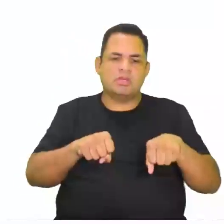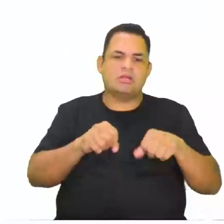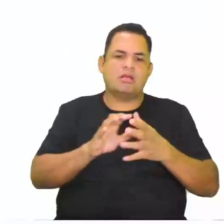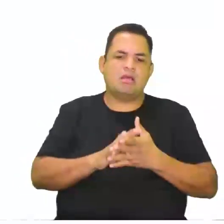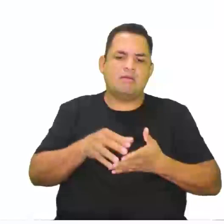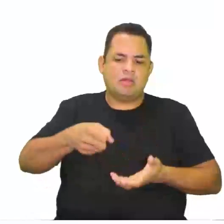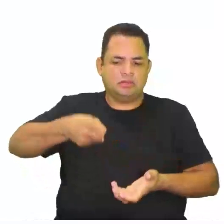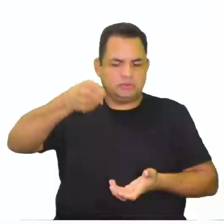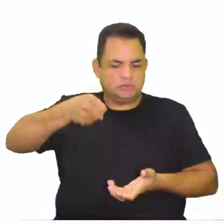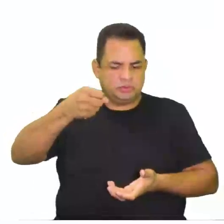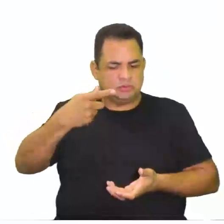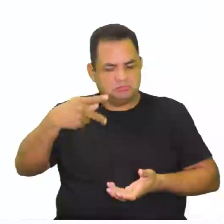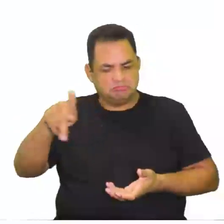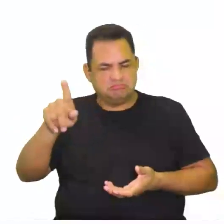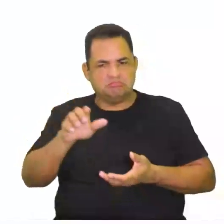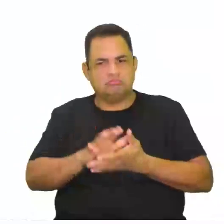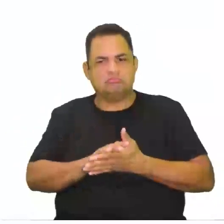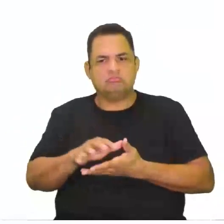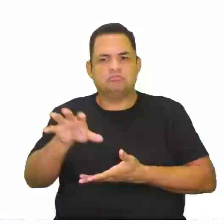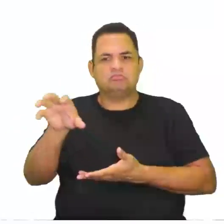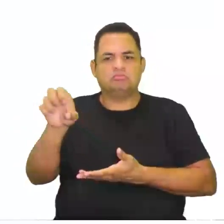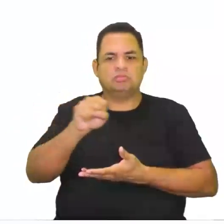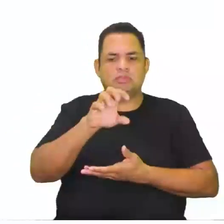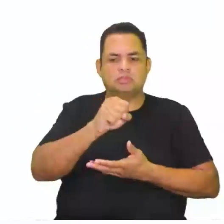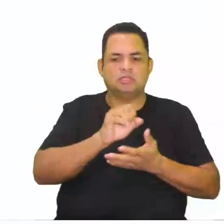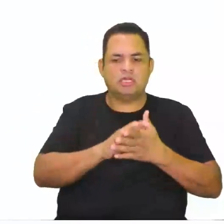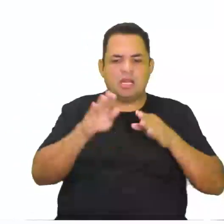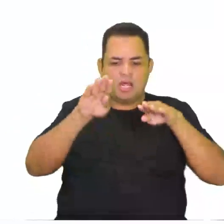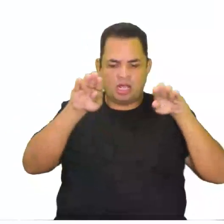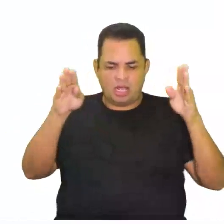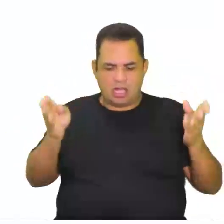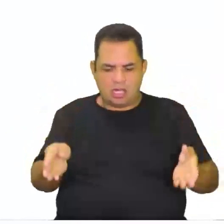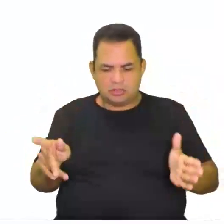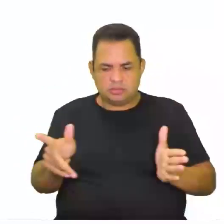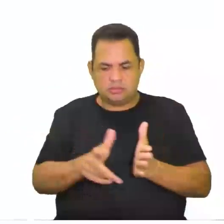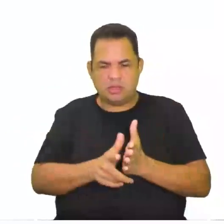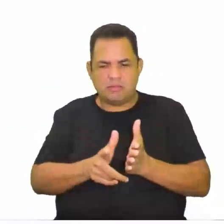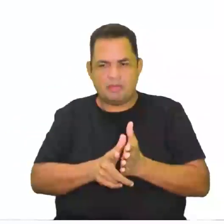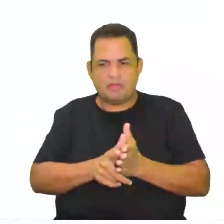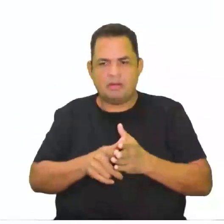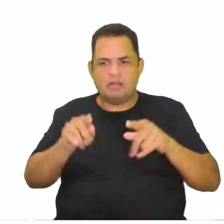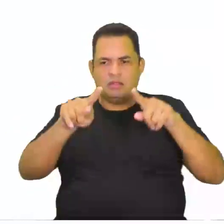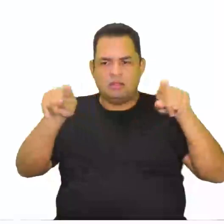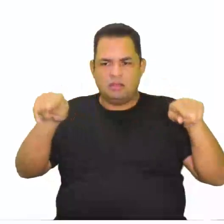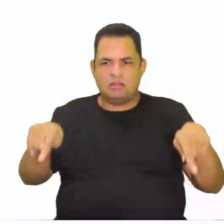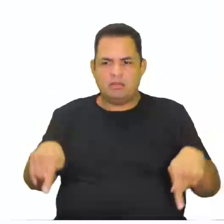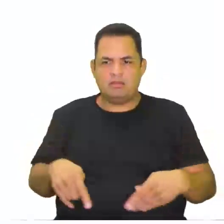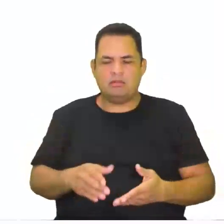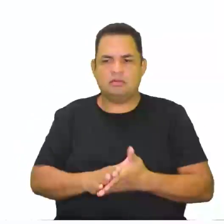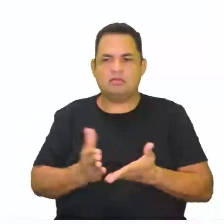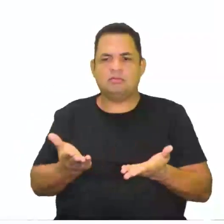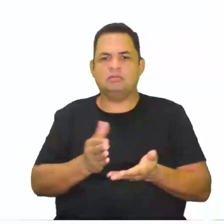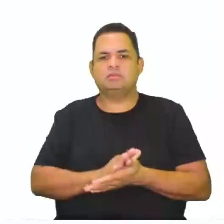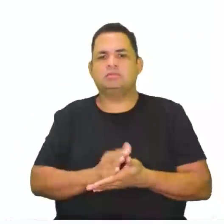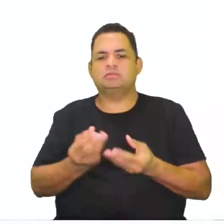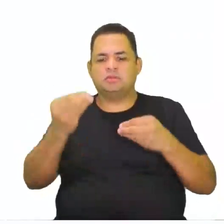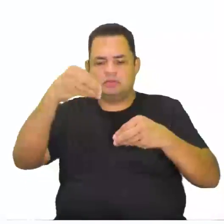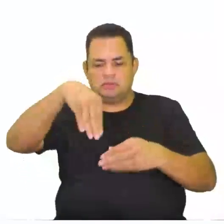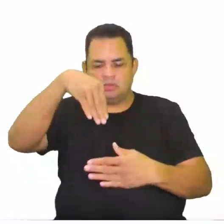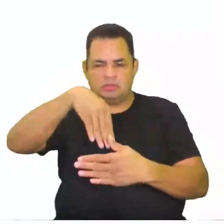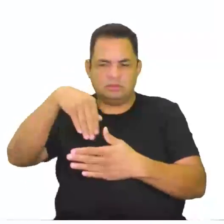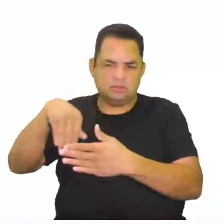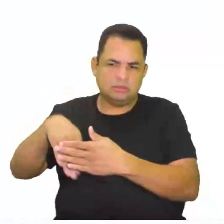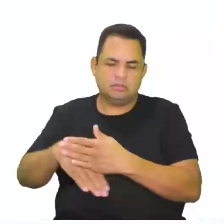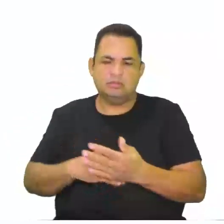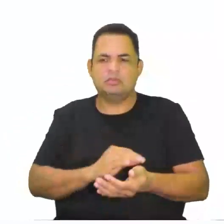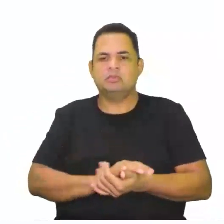sacolinha, ou ainda você sai catando as caixas de papelão que tem lá por dentro do mercado e vai colocando as suas comprinhas